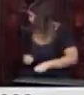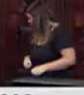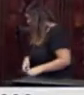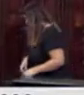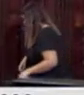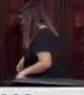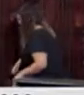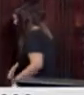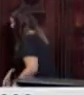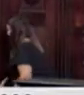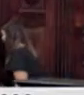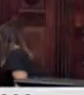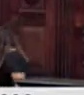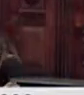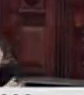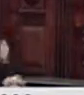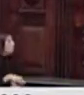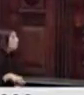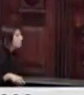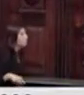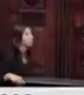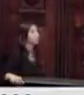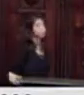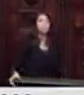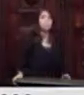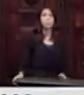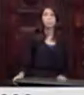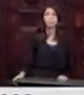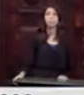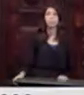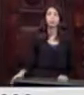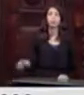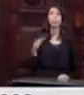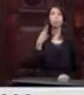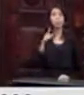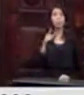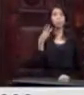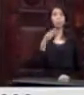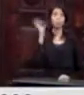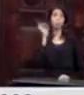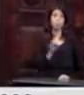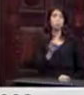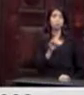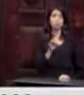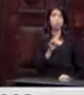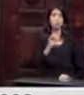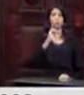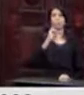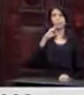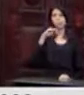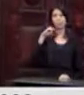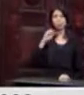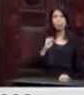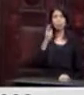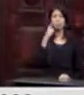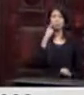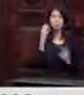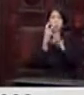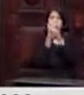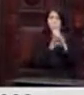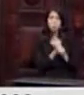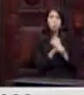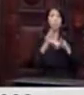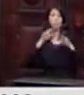incentivo ele só paga 3% de ICMS, você vai pegar a diferença, que são